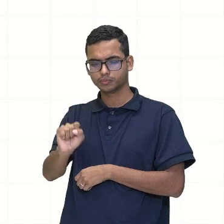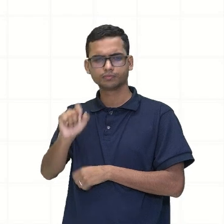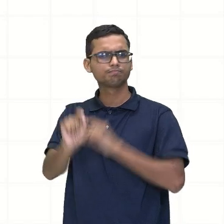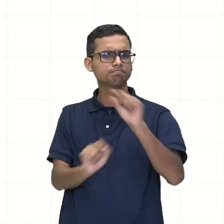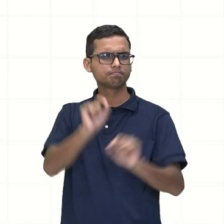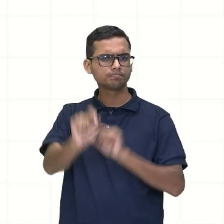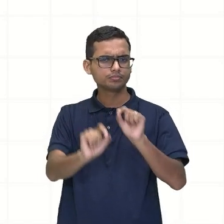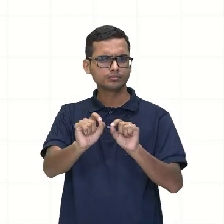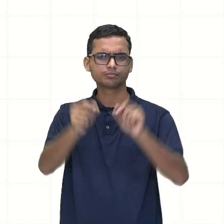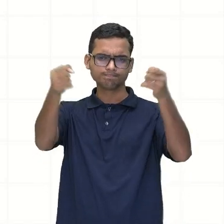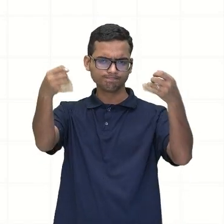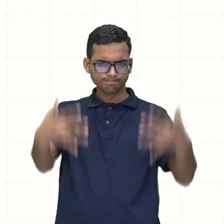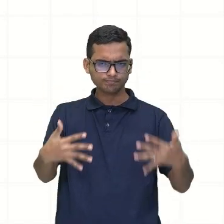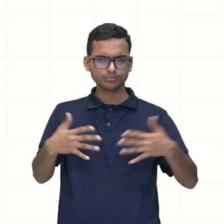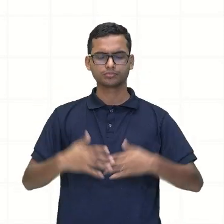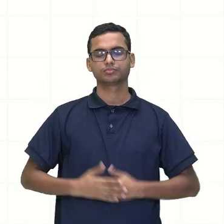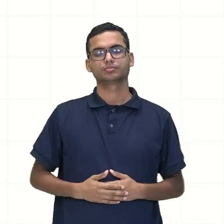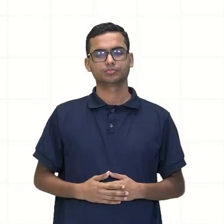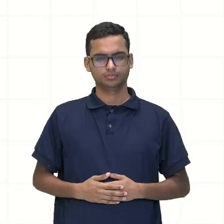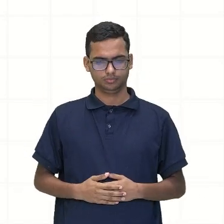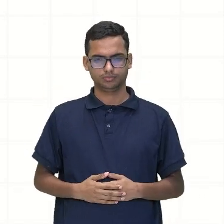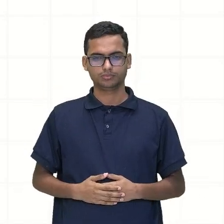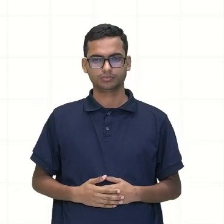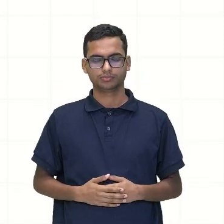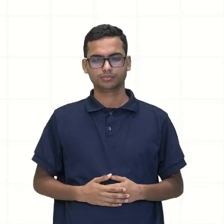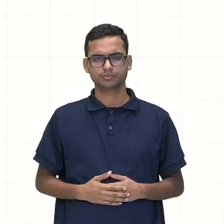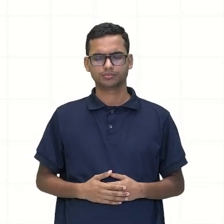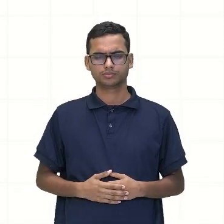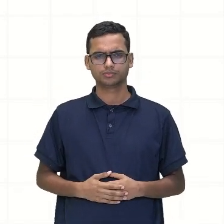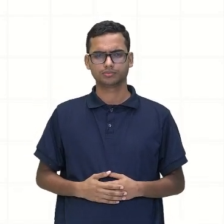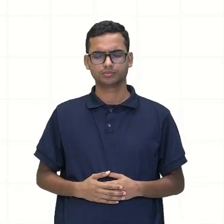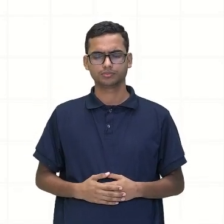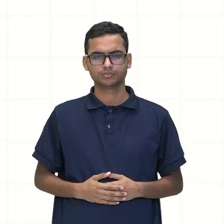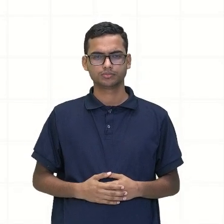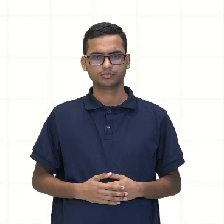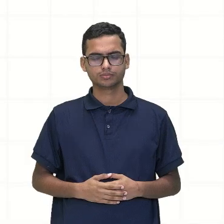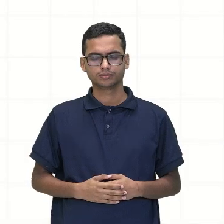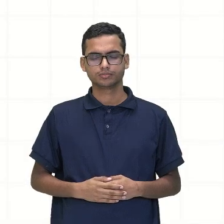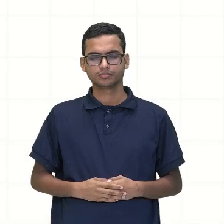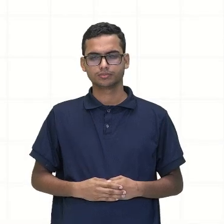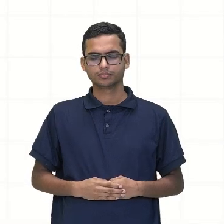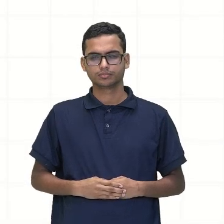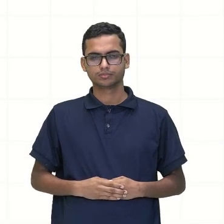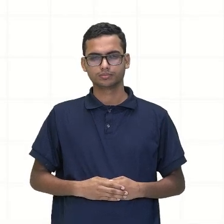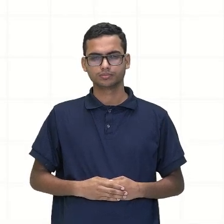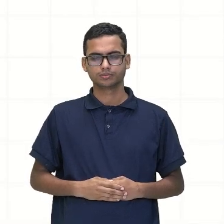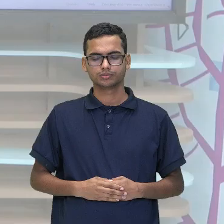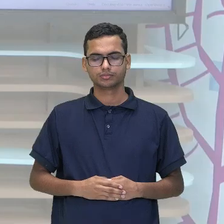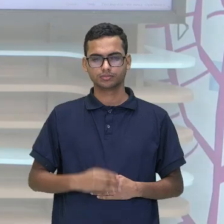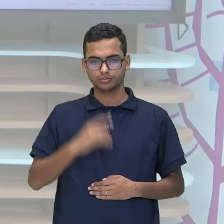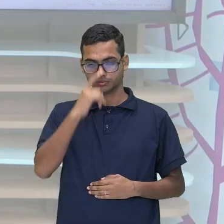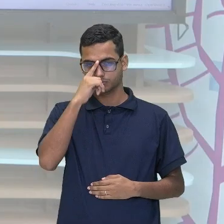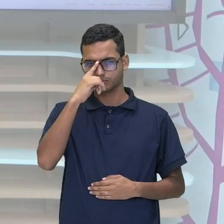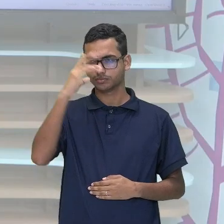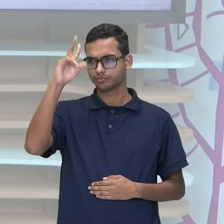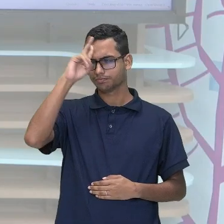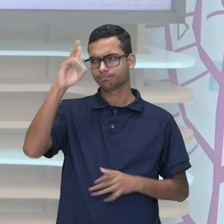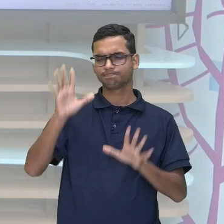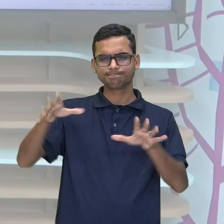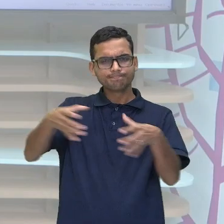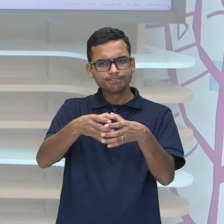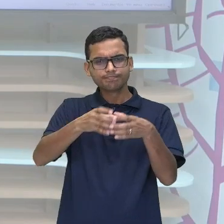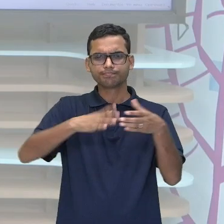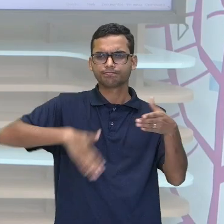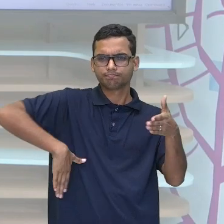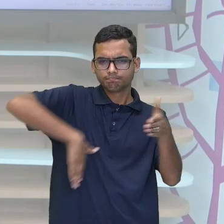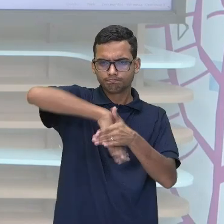Vamos explicar o que é saldo de gols. Então, vamos lá, vamos considerar aqui um time, ok? Temos aqui um